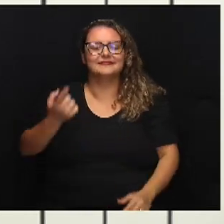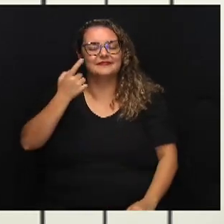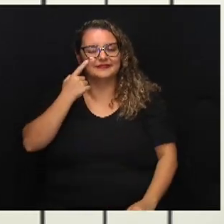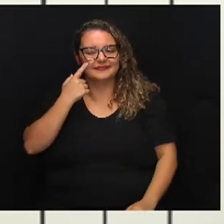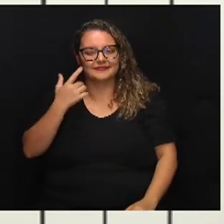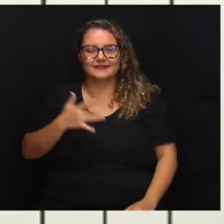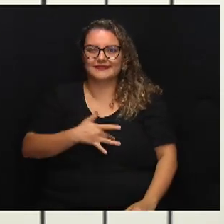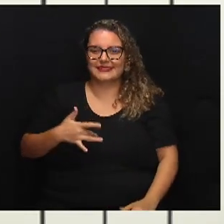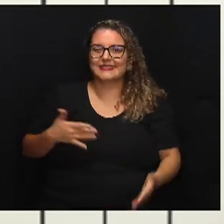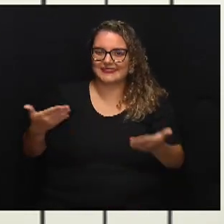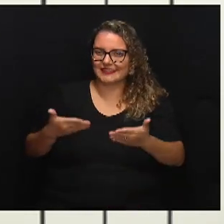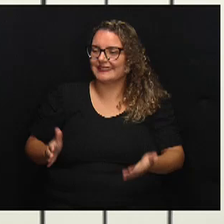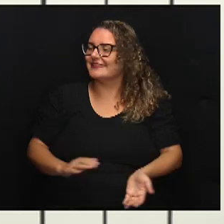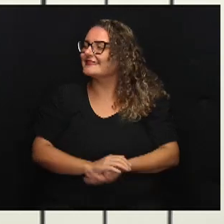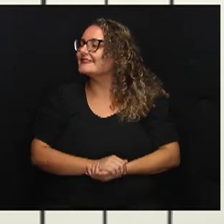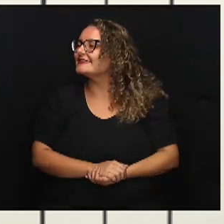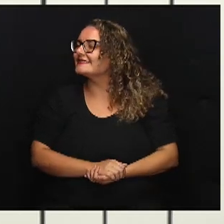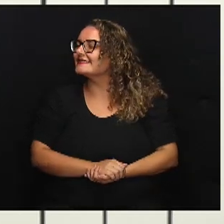no Saúde Agora.